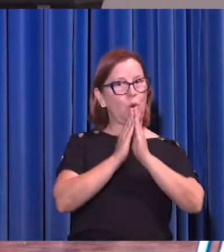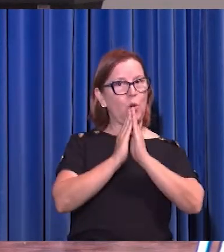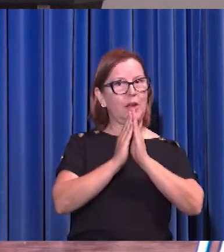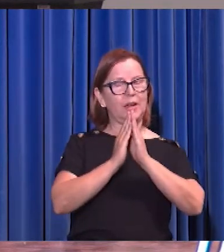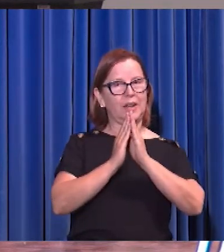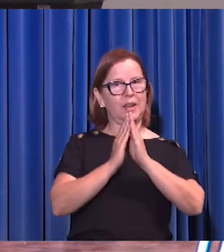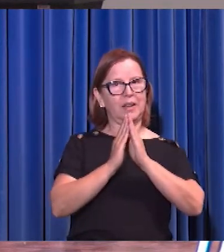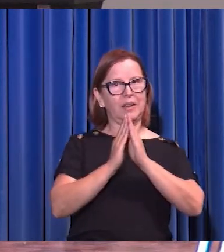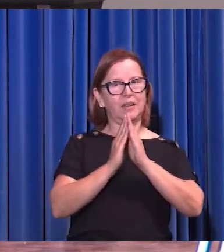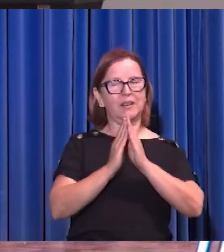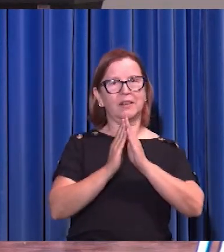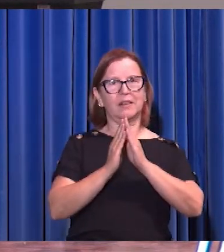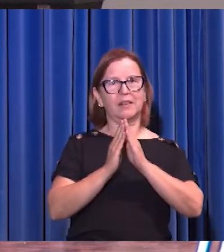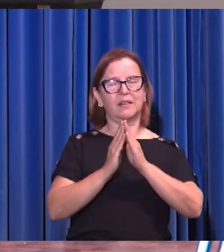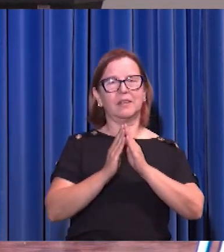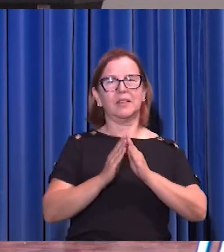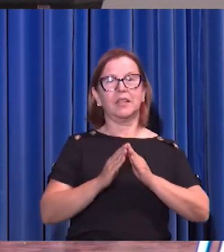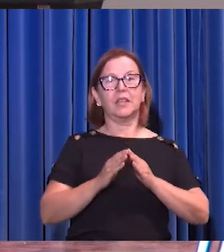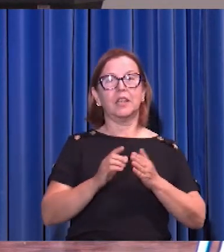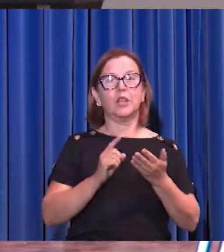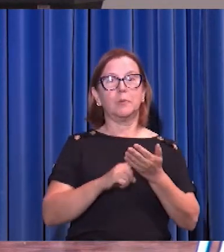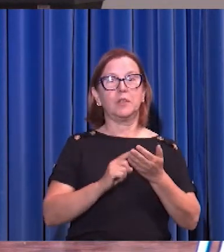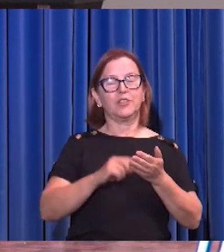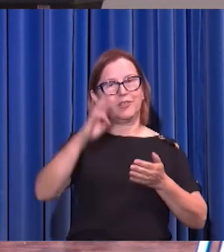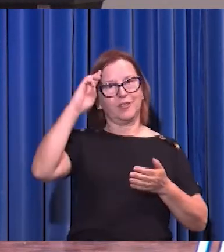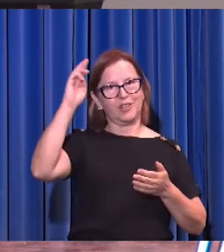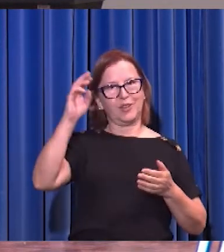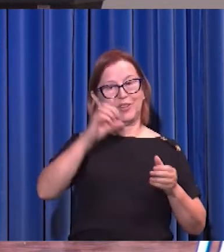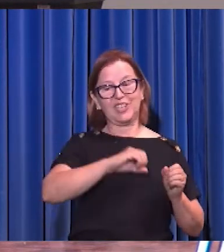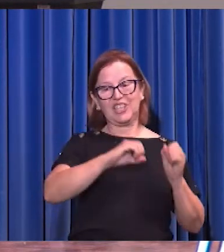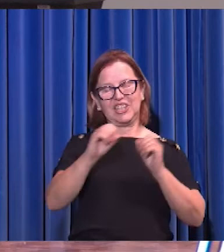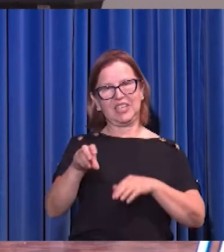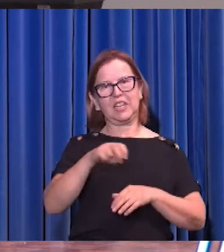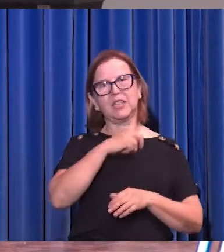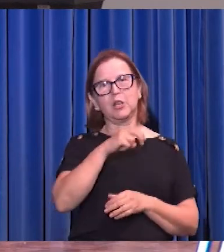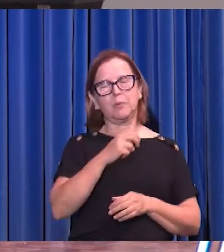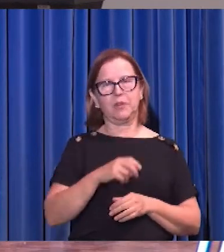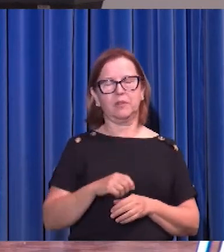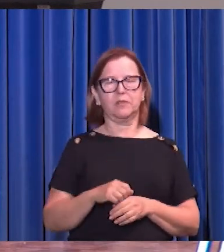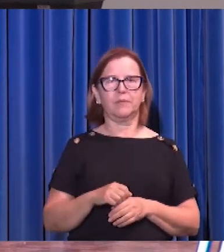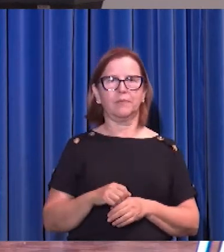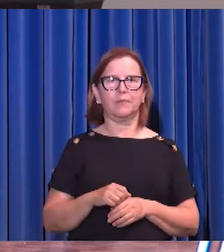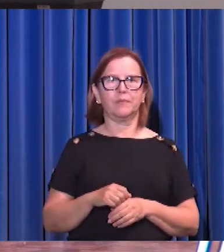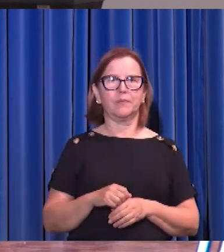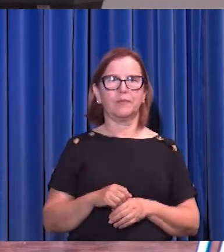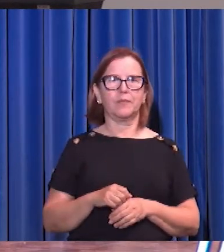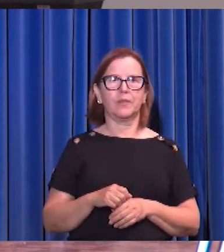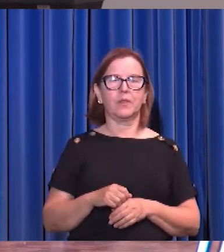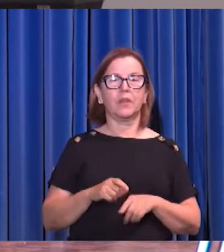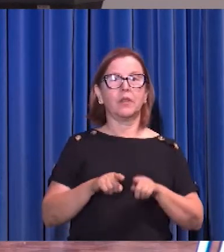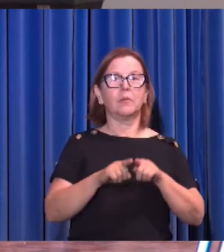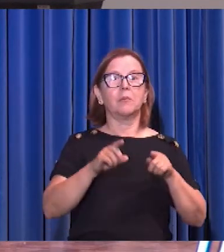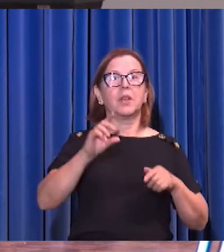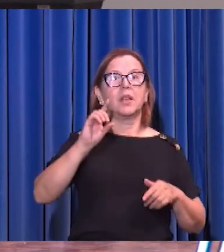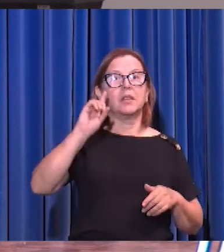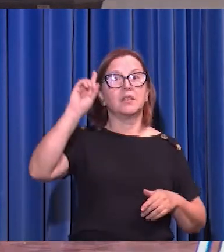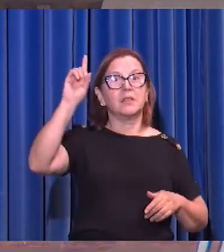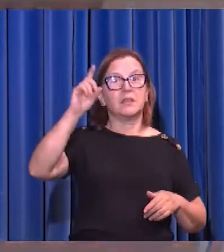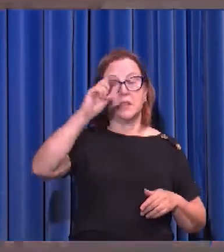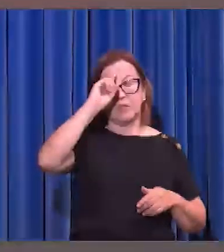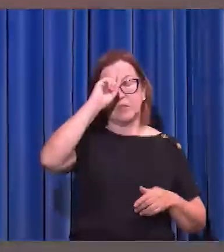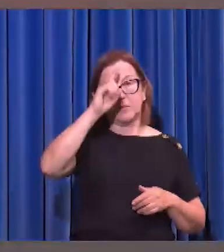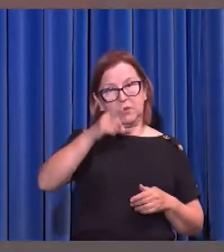serpentes. Mas Deus poderia tirar as serpentes? Foi Ele que mandou. É evidente que Ele